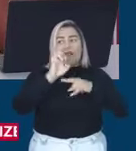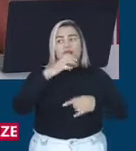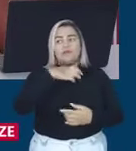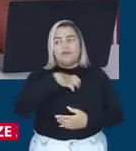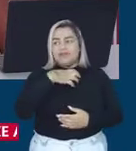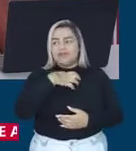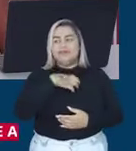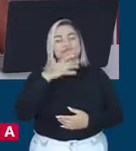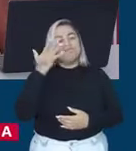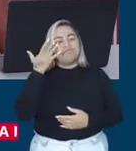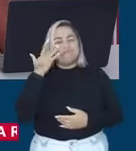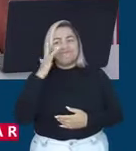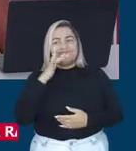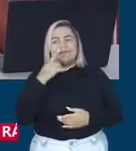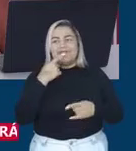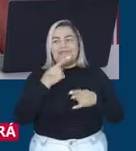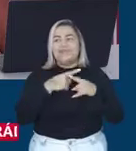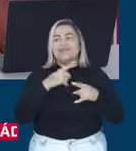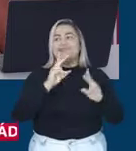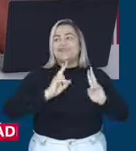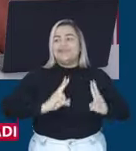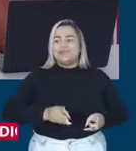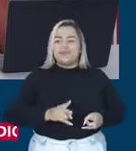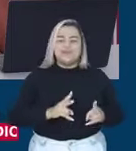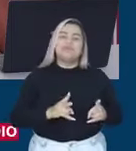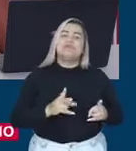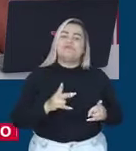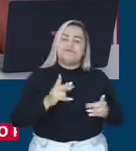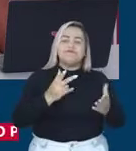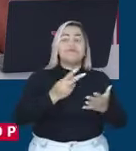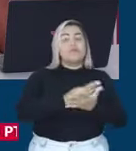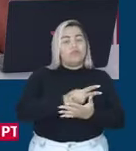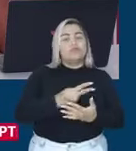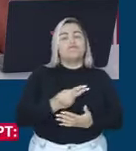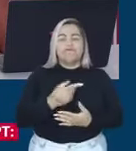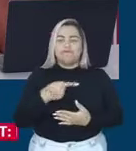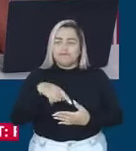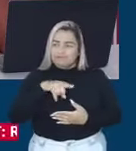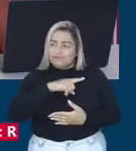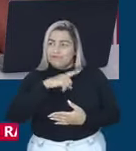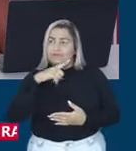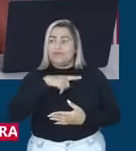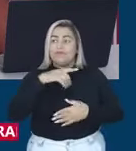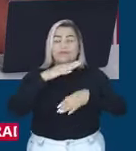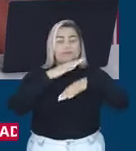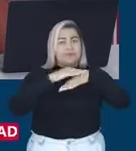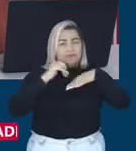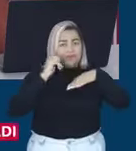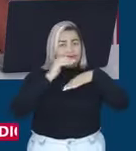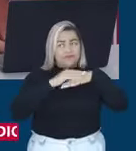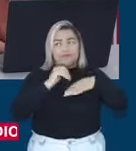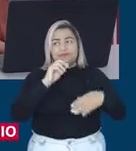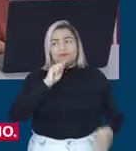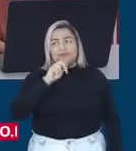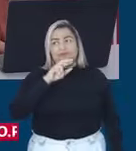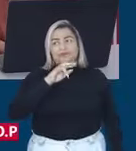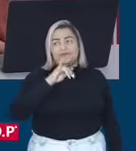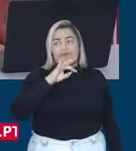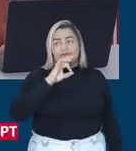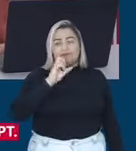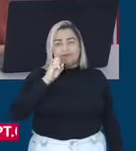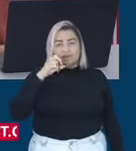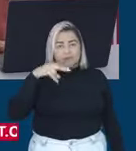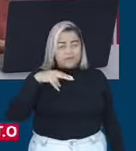sei porquê. Ah, sempre é, né? Sempre é. A gente tem um carinho especial aqui, ó. Edilson Chiorato, lá do PT Paraná,